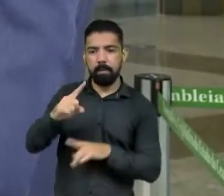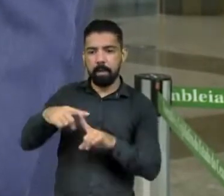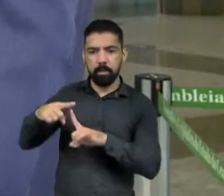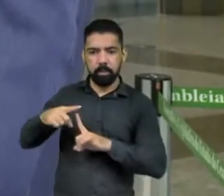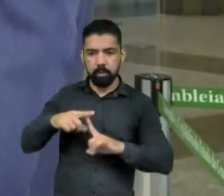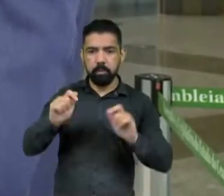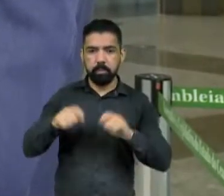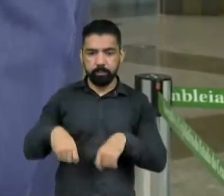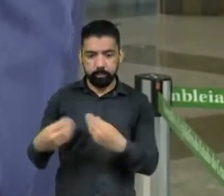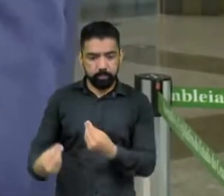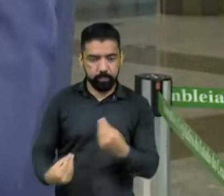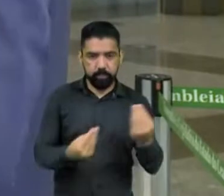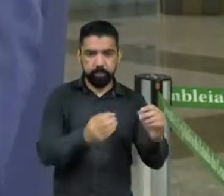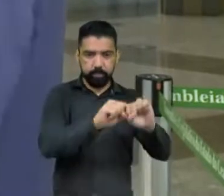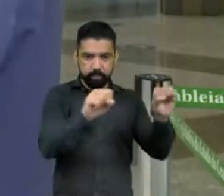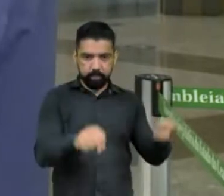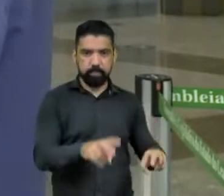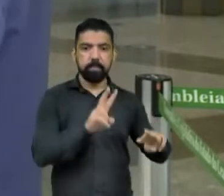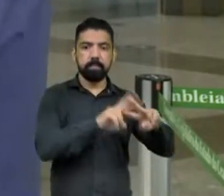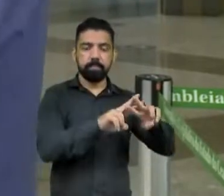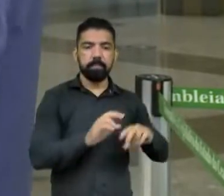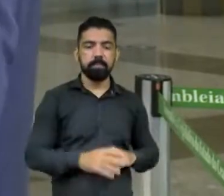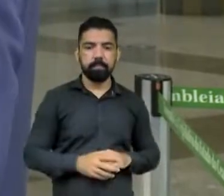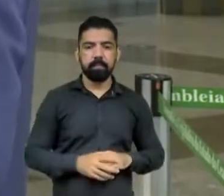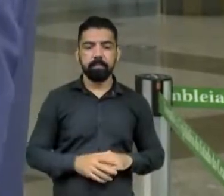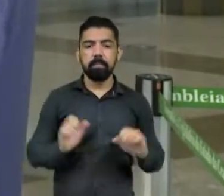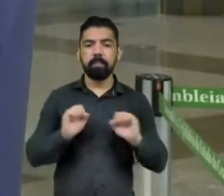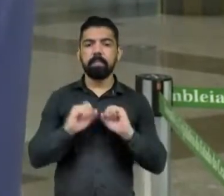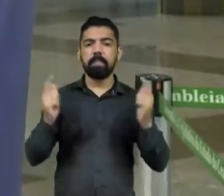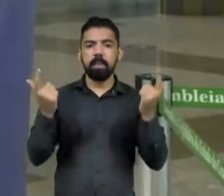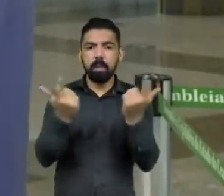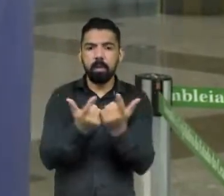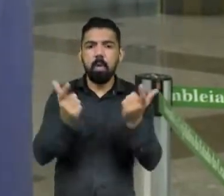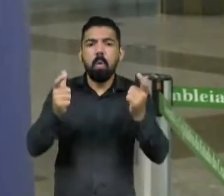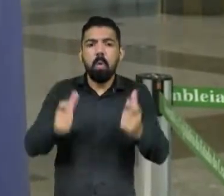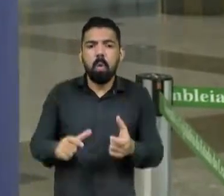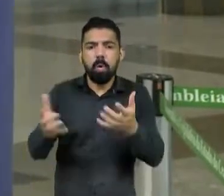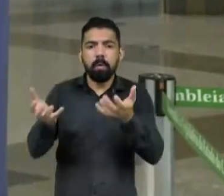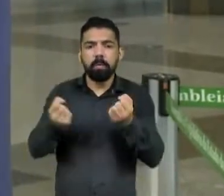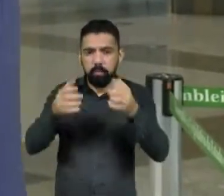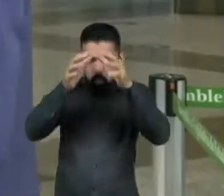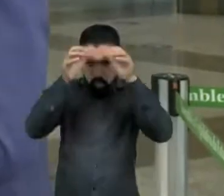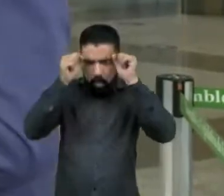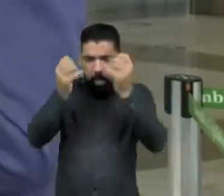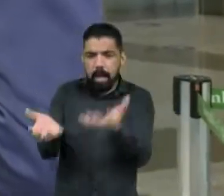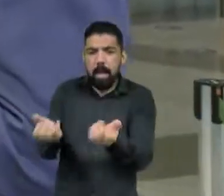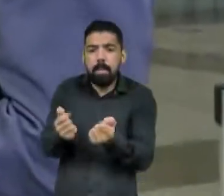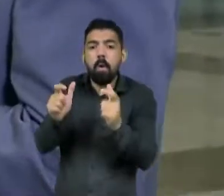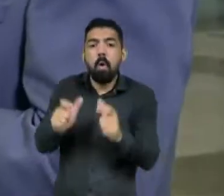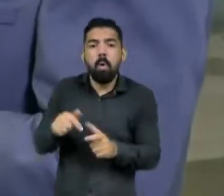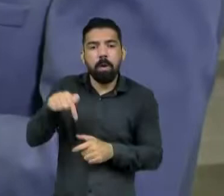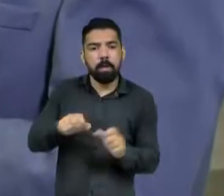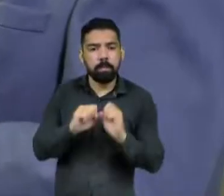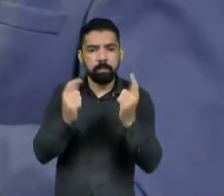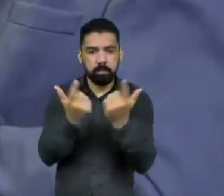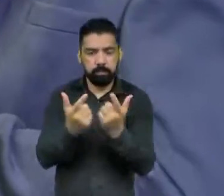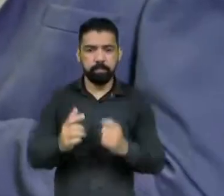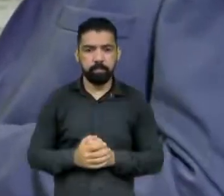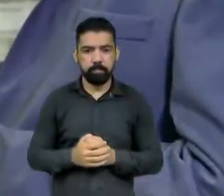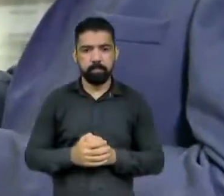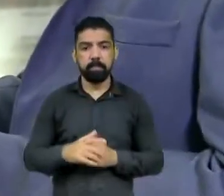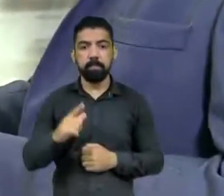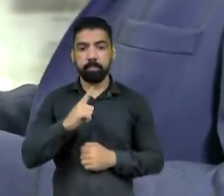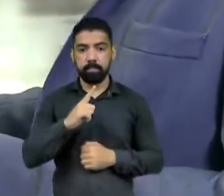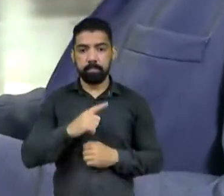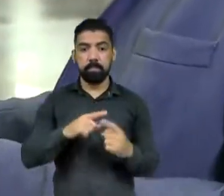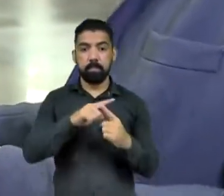sistema prisional. Onde é que a Assembleia vai receber? Onde é que o Comitê está recebendo os livros aqui na Assembleia? Nós vamos instalar 4